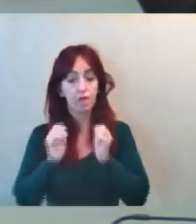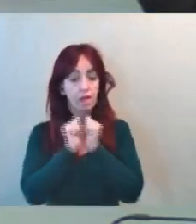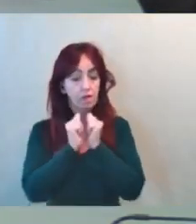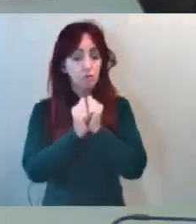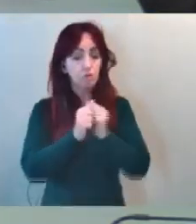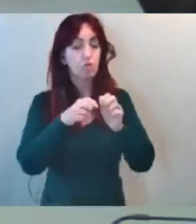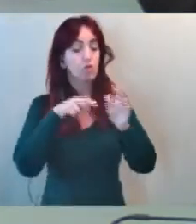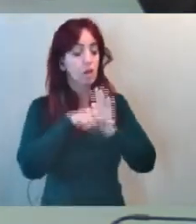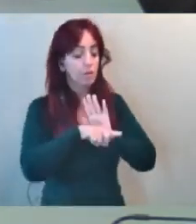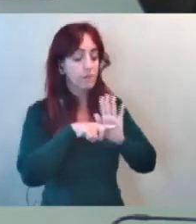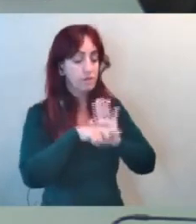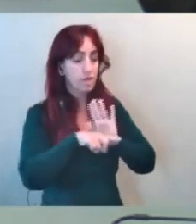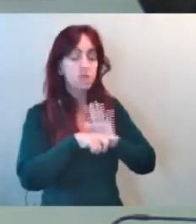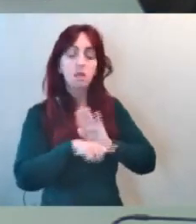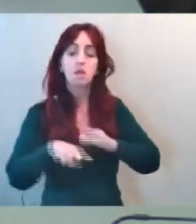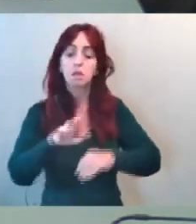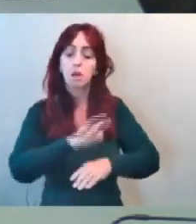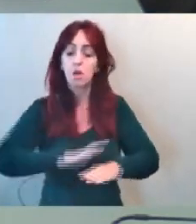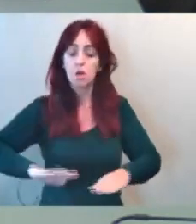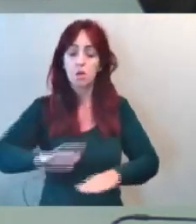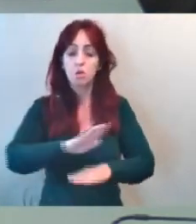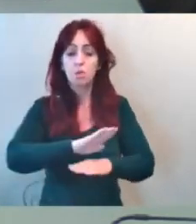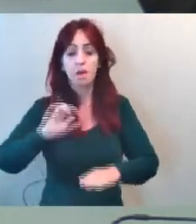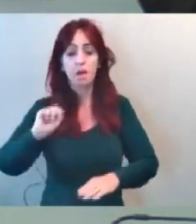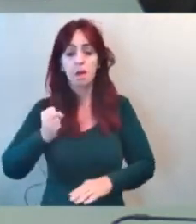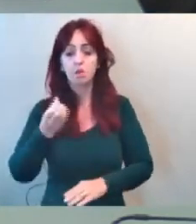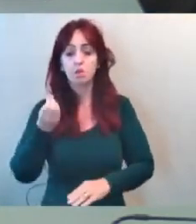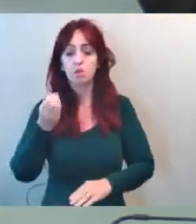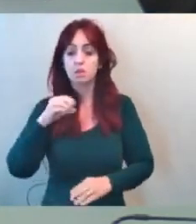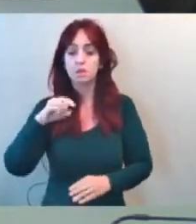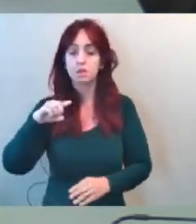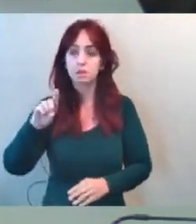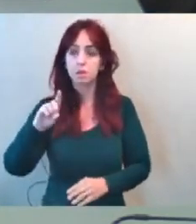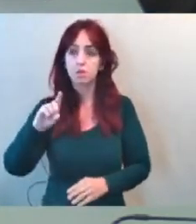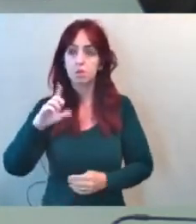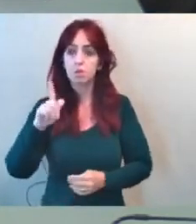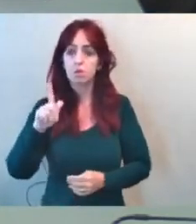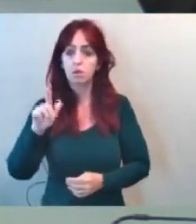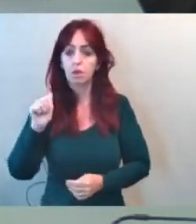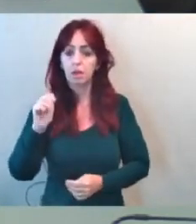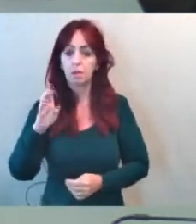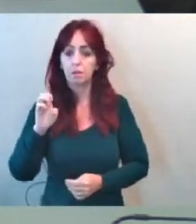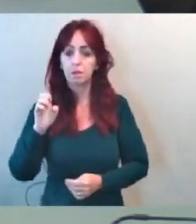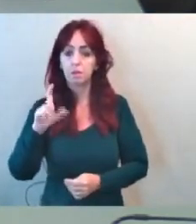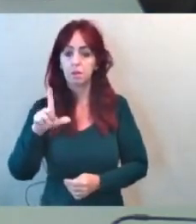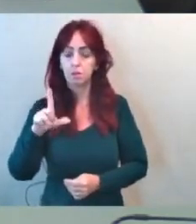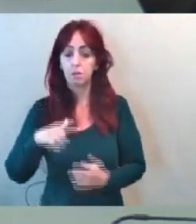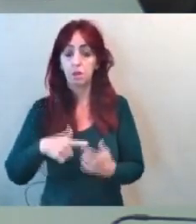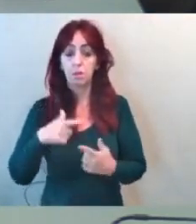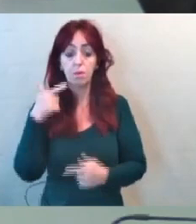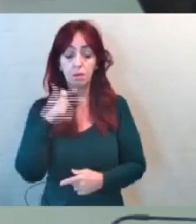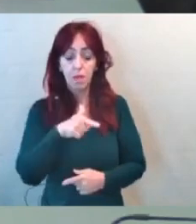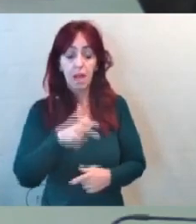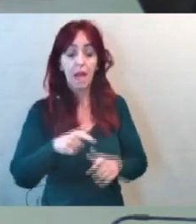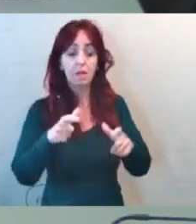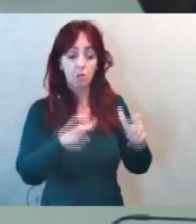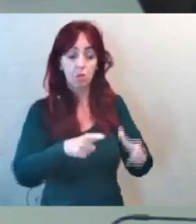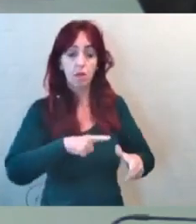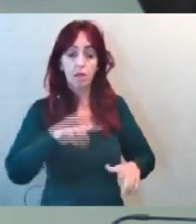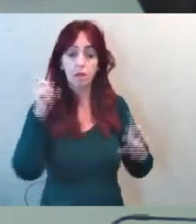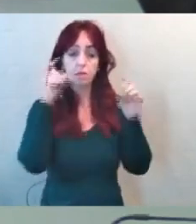Trans, levando a guarda, porque lá está uma situação precária. Pela manhã,